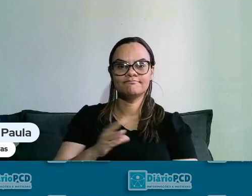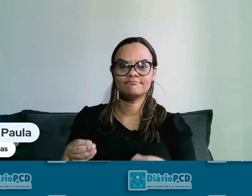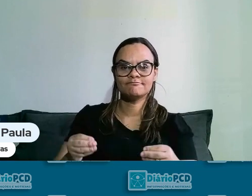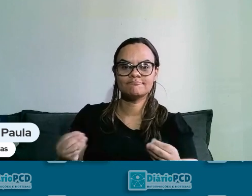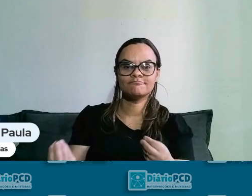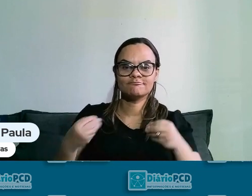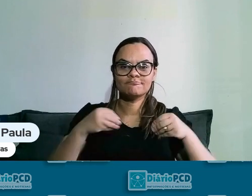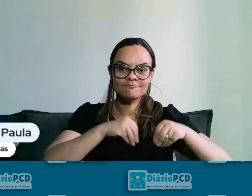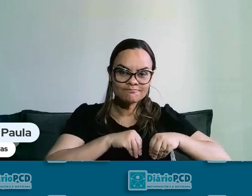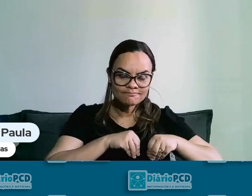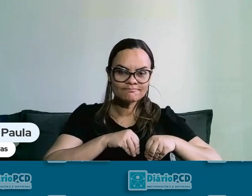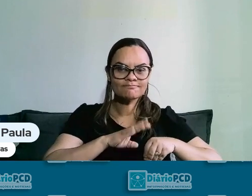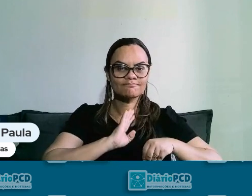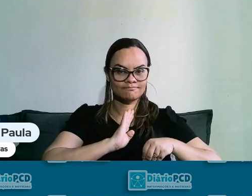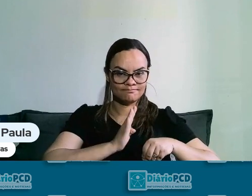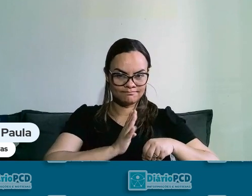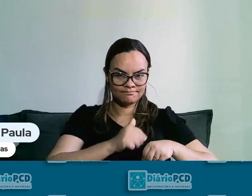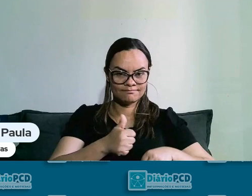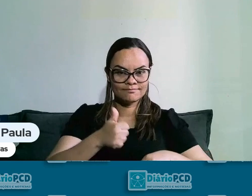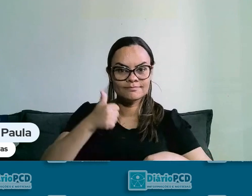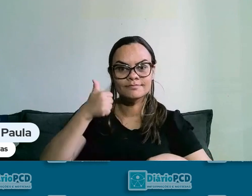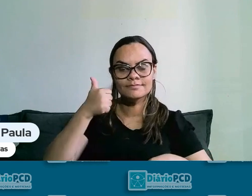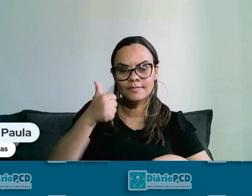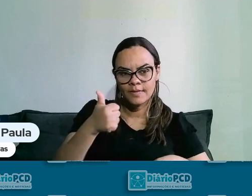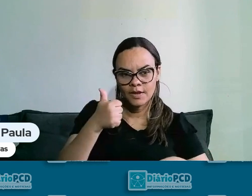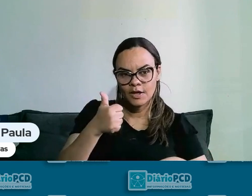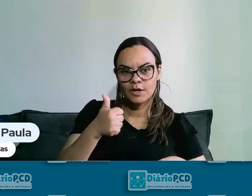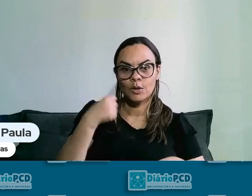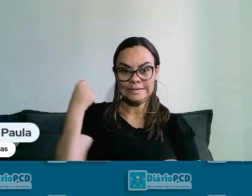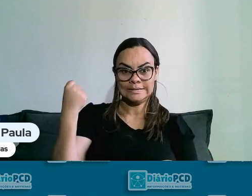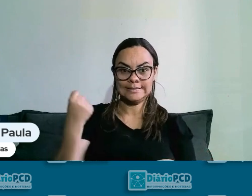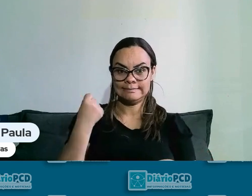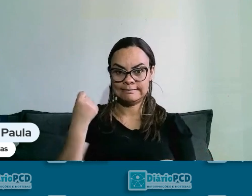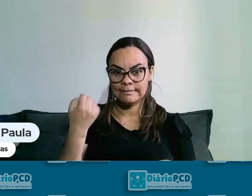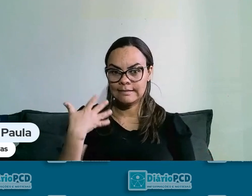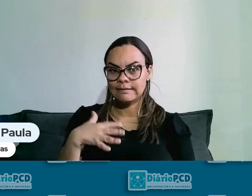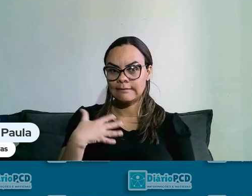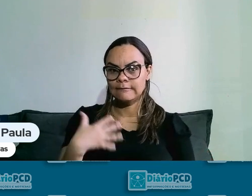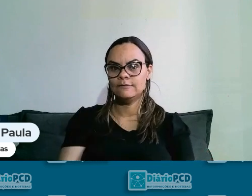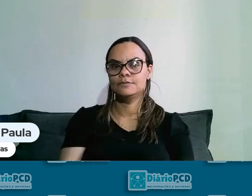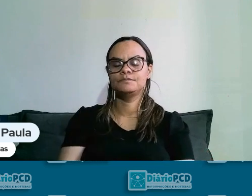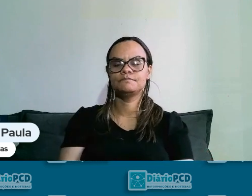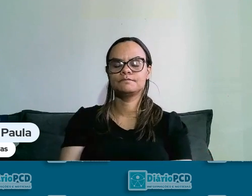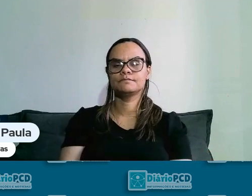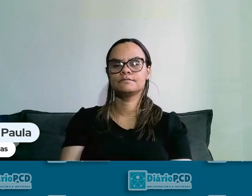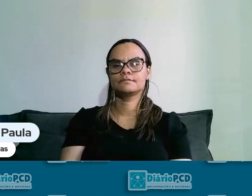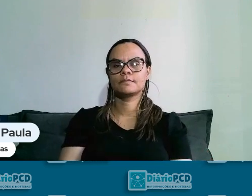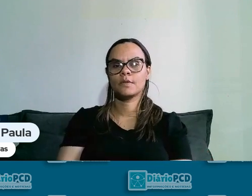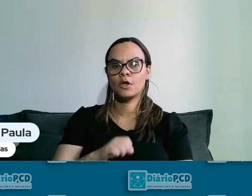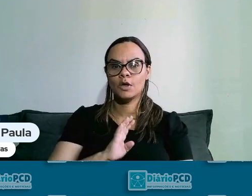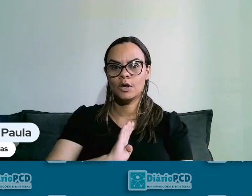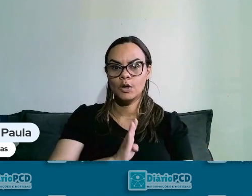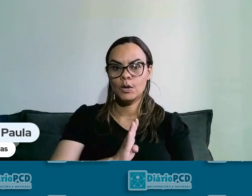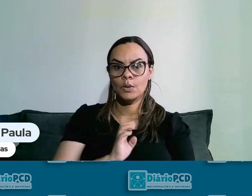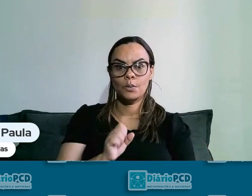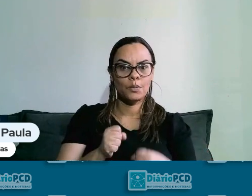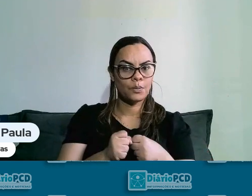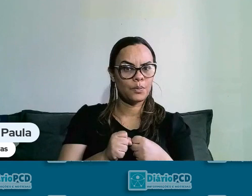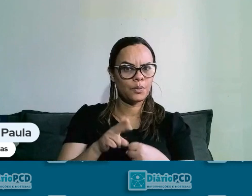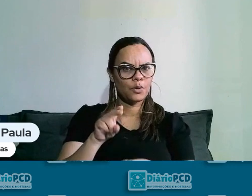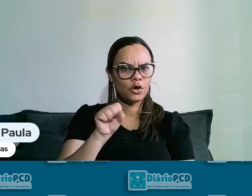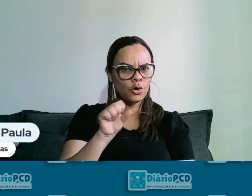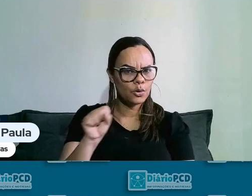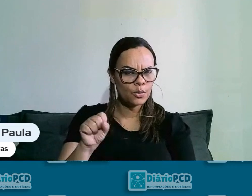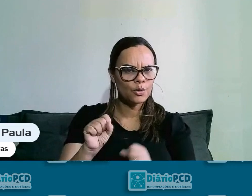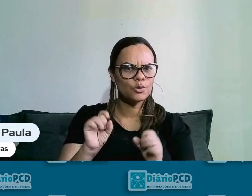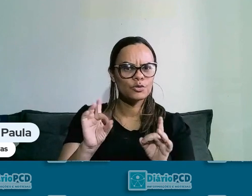Ok, transplante de coração é algo muito grave. E esse transplante só pode ser feito pelo